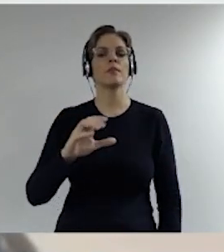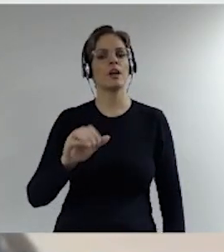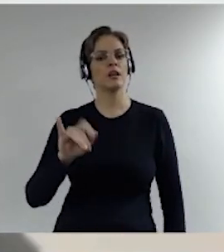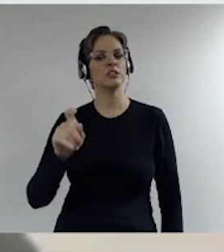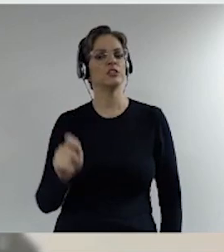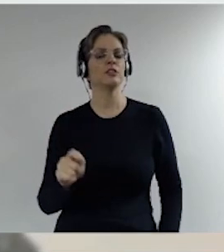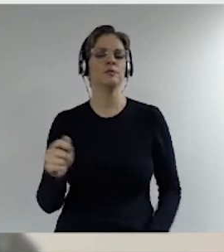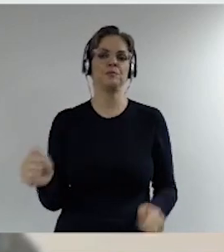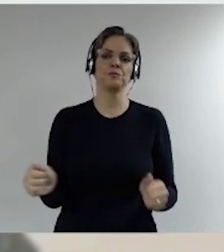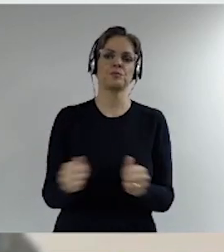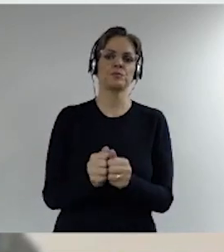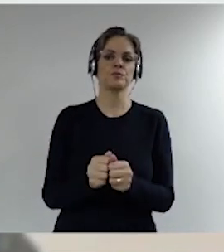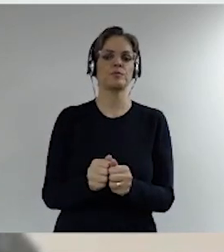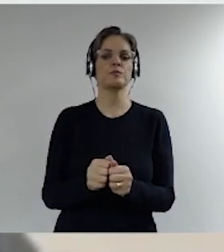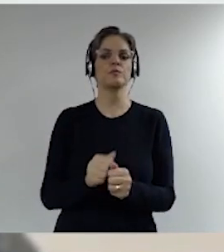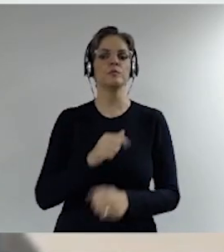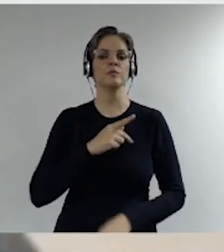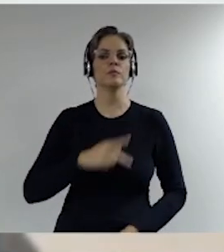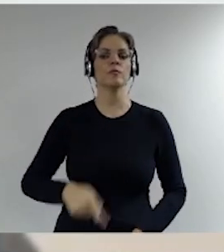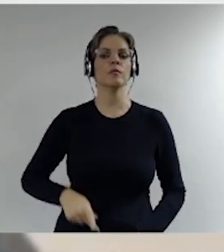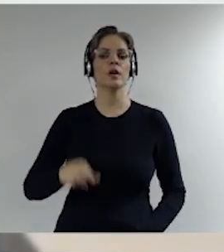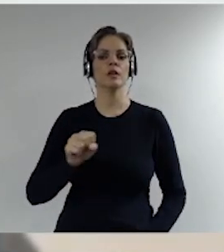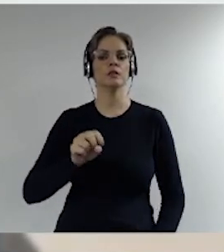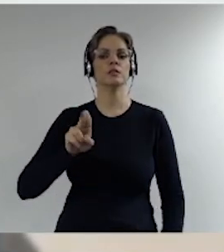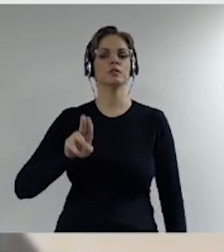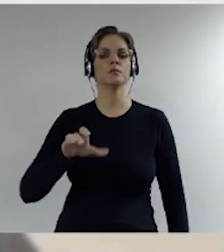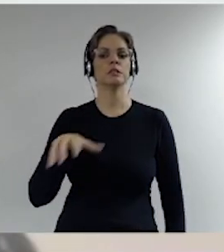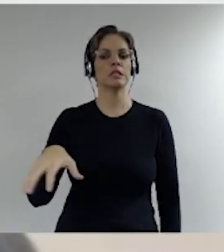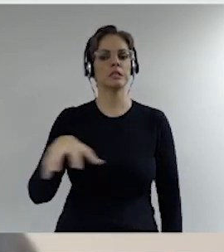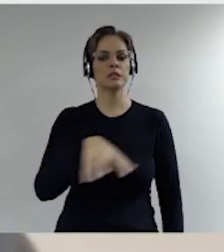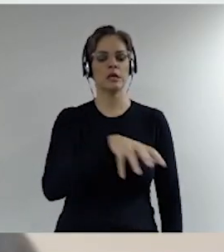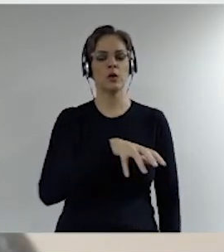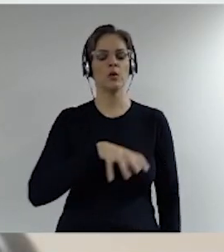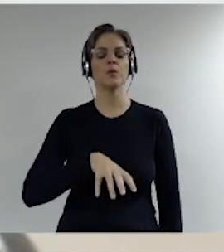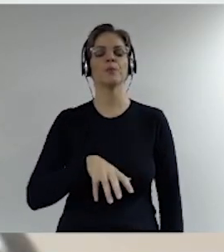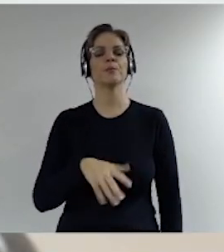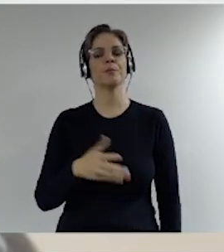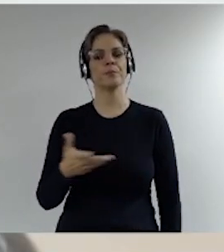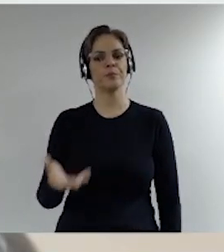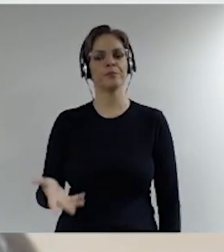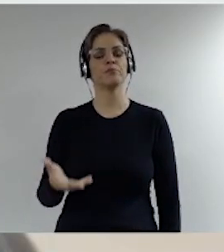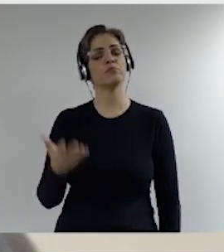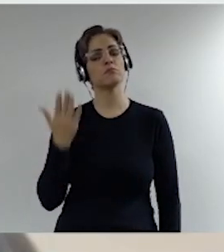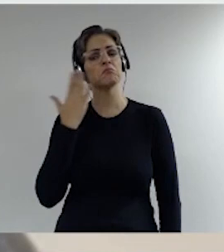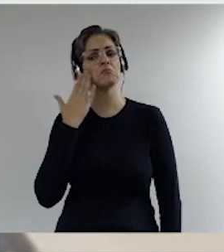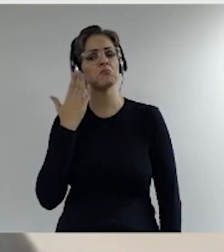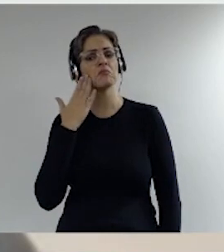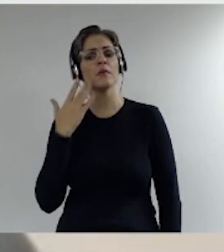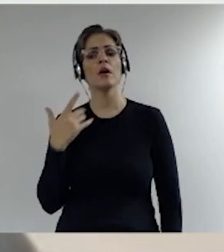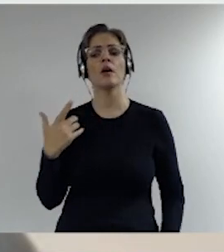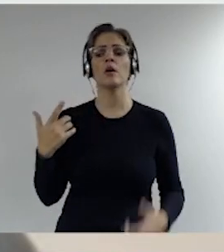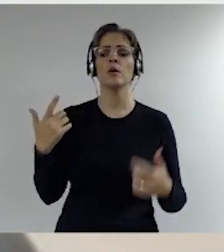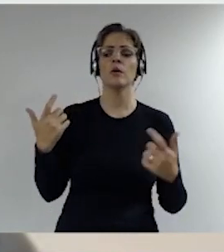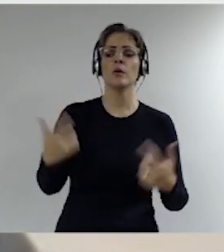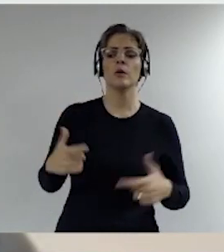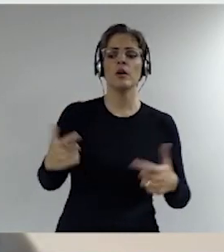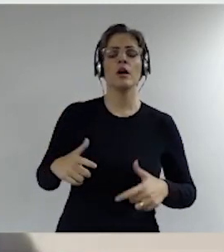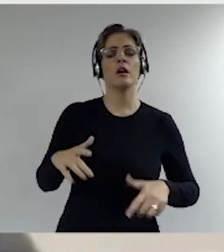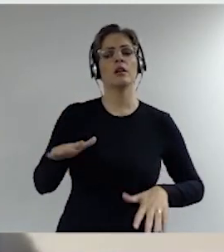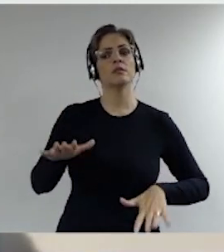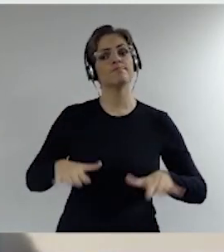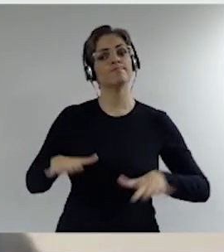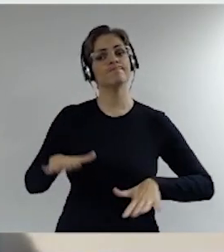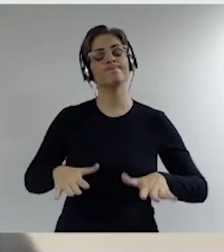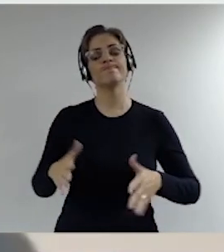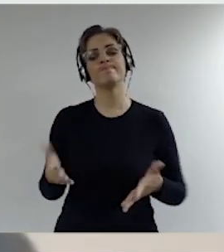dos presidentes de subseção. Na grande maioria das vezes, dada até mesmo a questão territorial, né, é quem, na grande maioria das vezes,